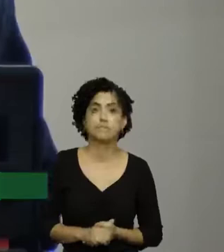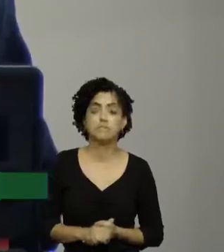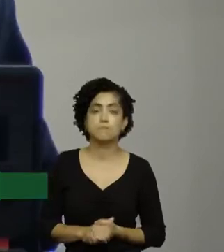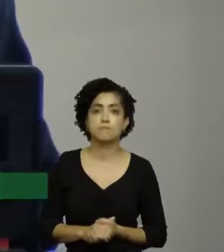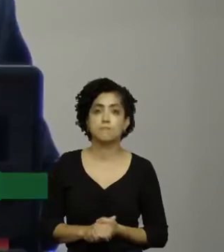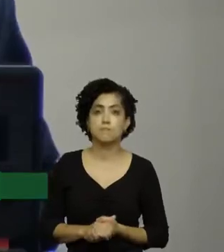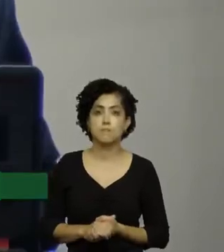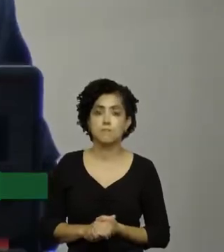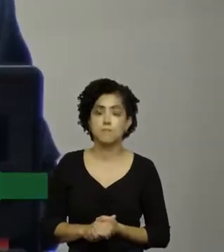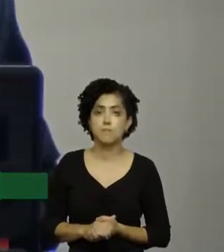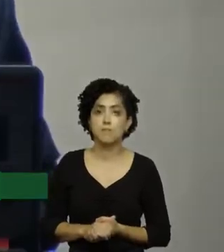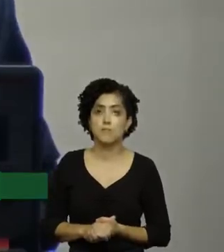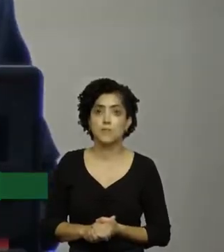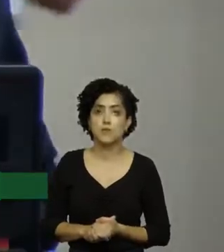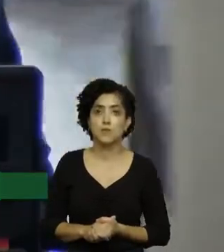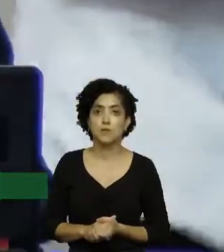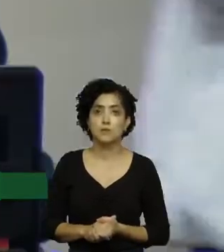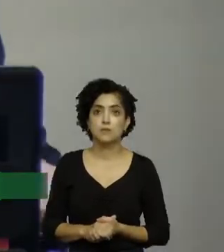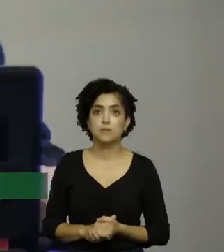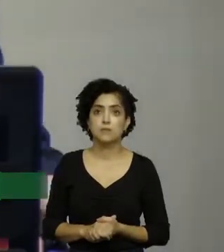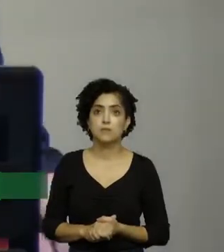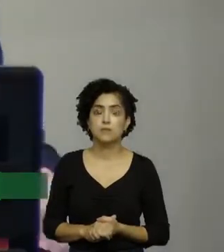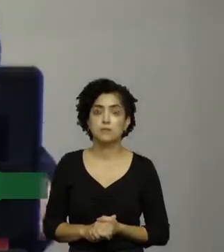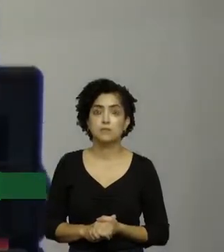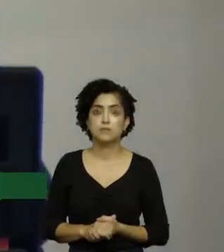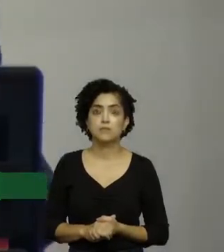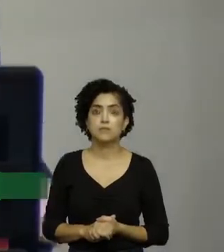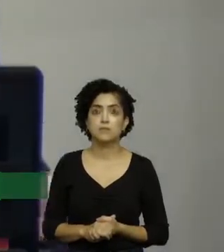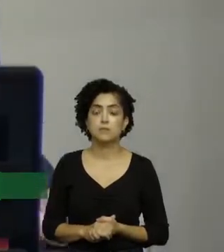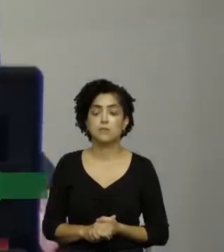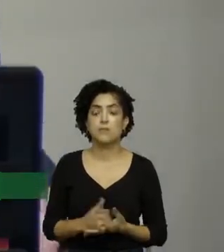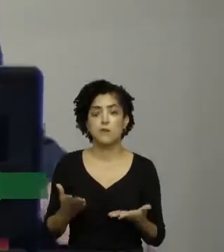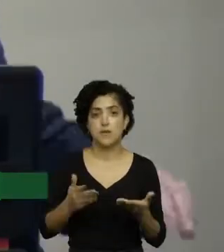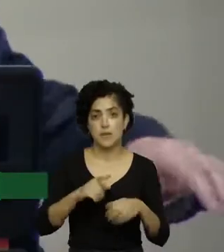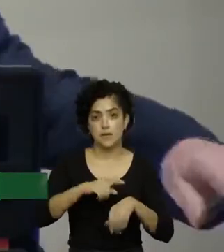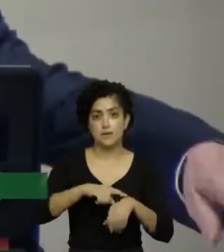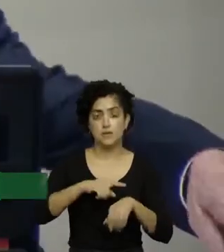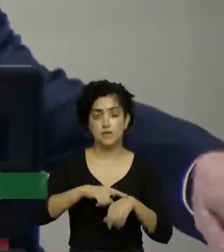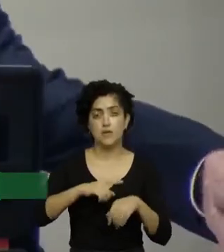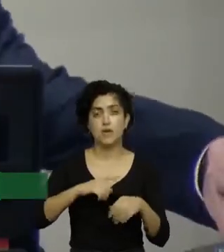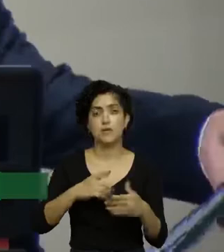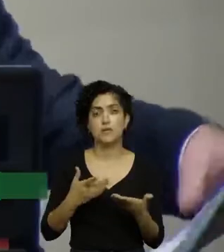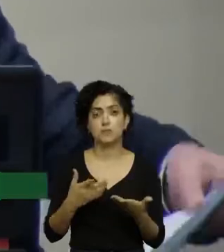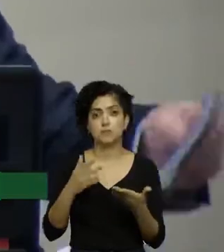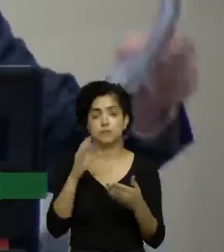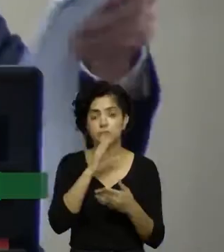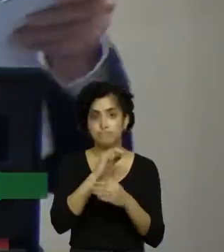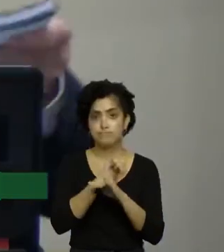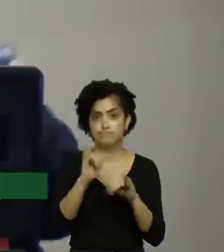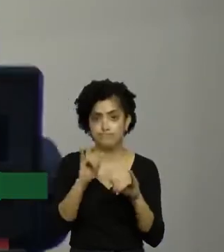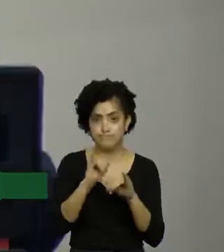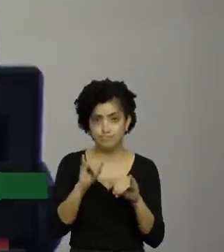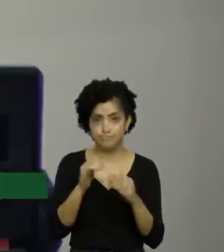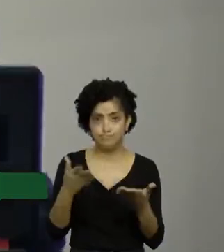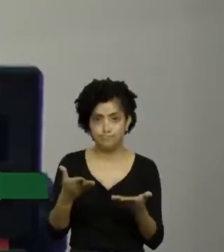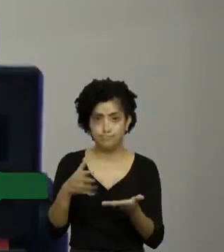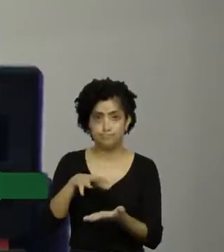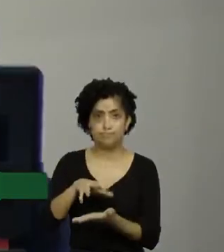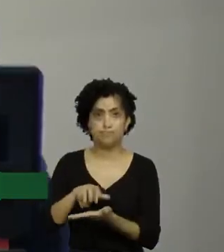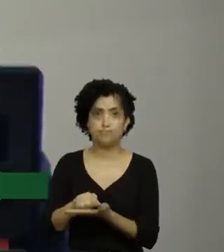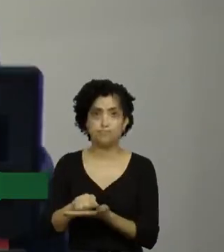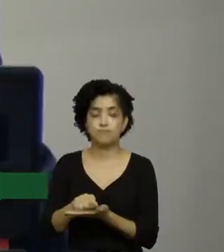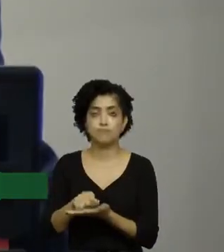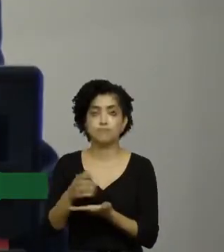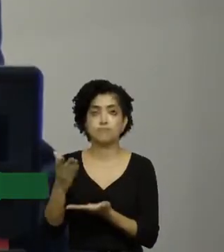expediente. E breves comunicações. Escrito